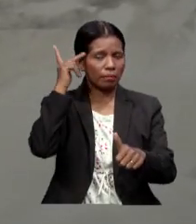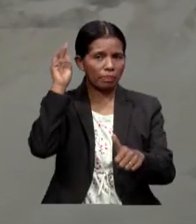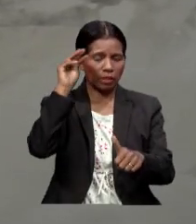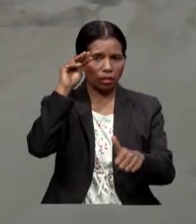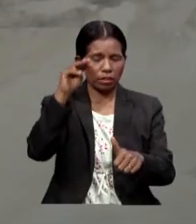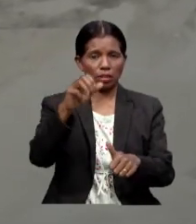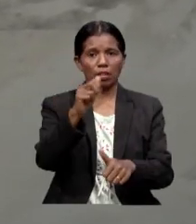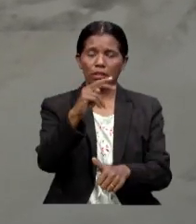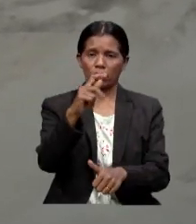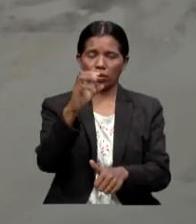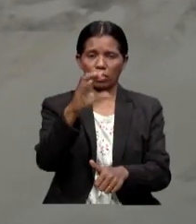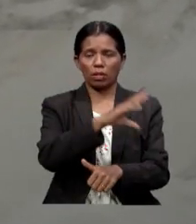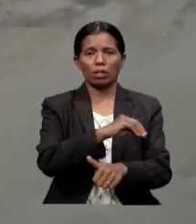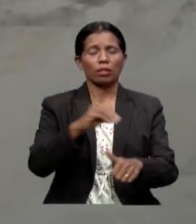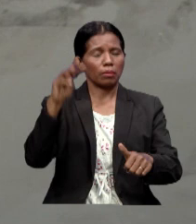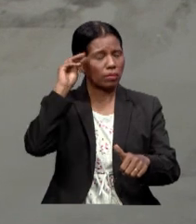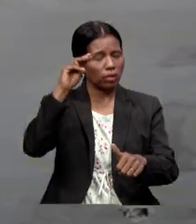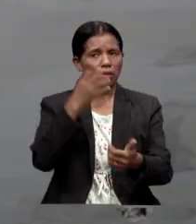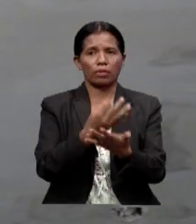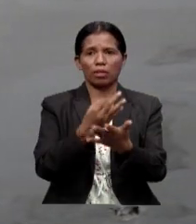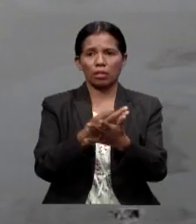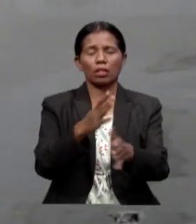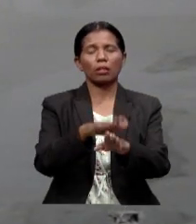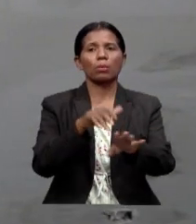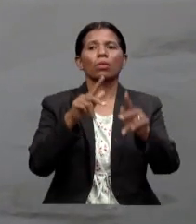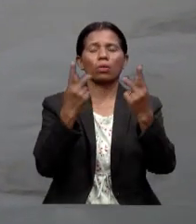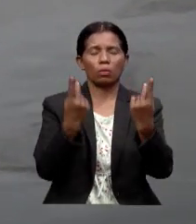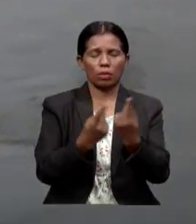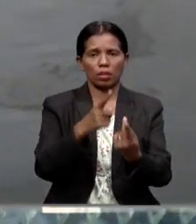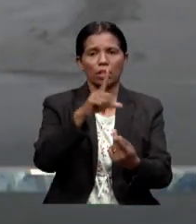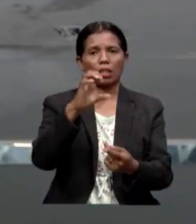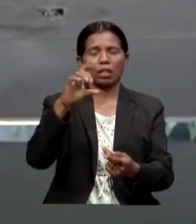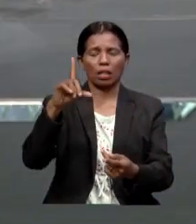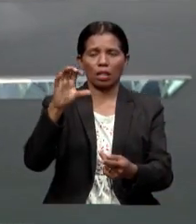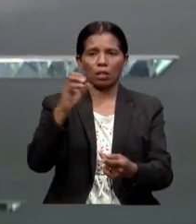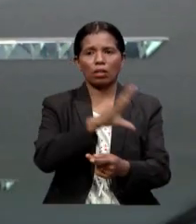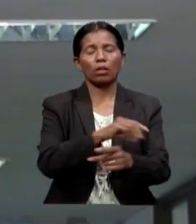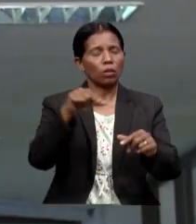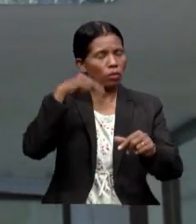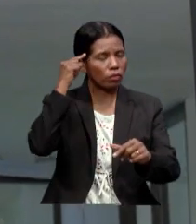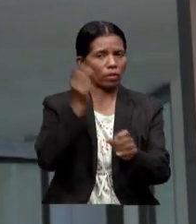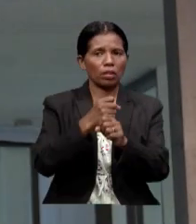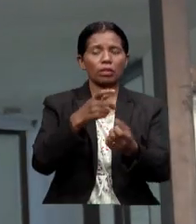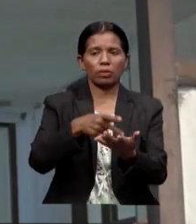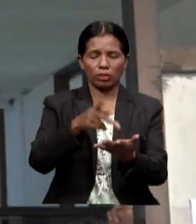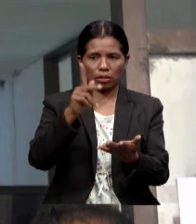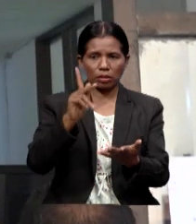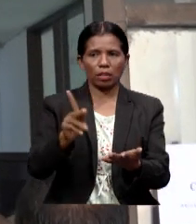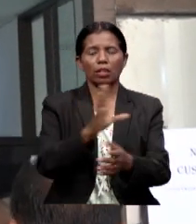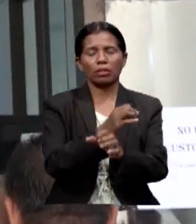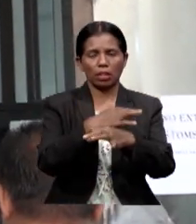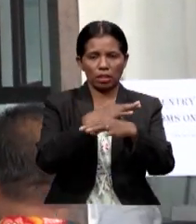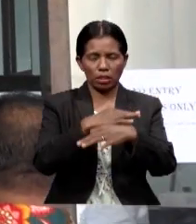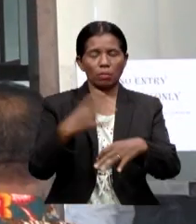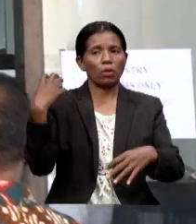suba direção corporativo Ministério de Finanças, atubolo companhia Lelo Construction, deve durante ne, governo halo contrato ona, onde halo manutenção